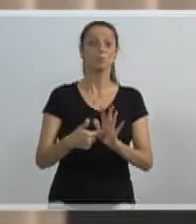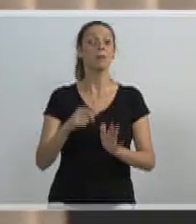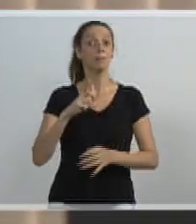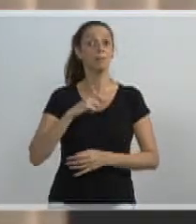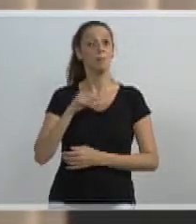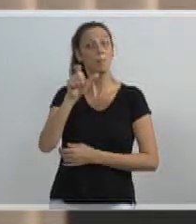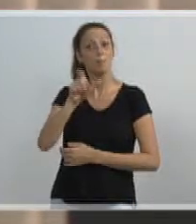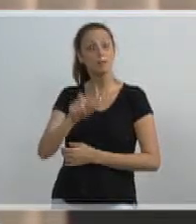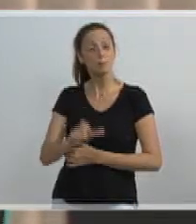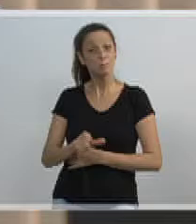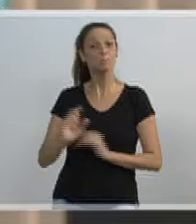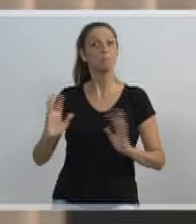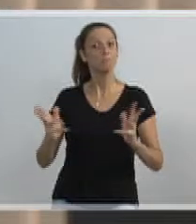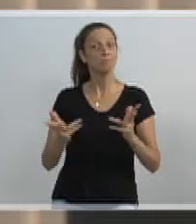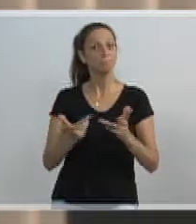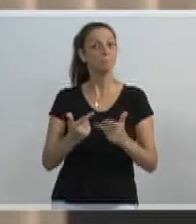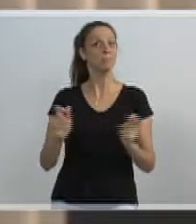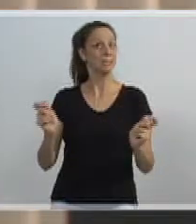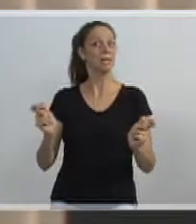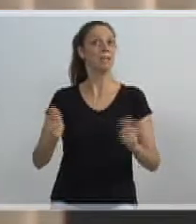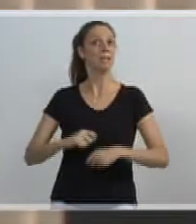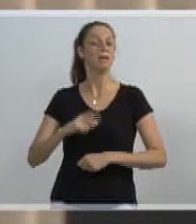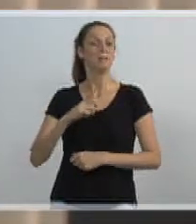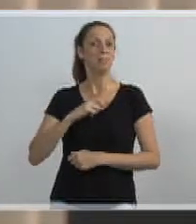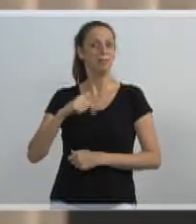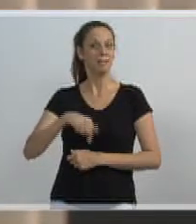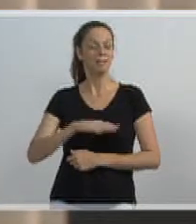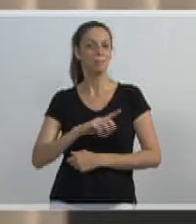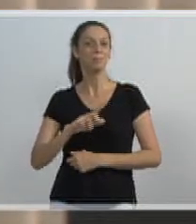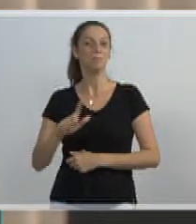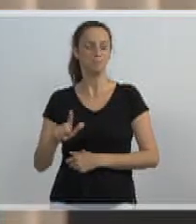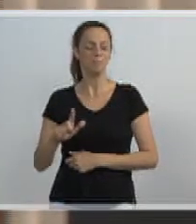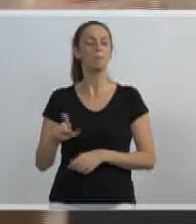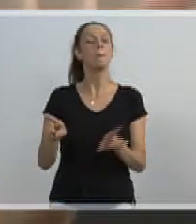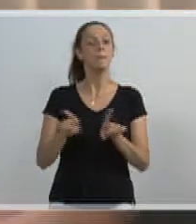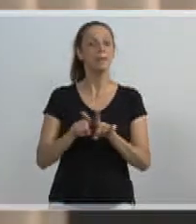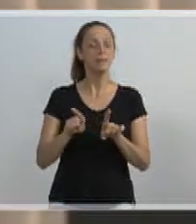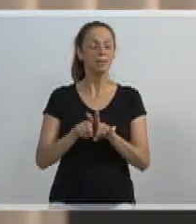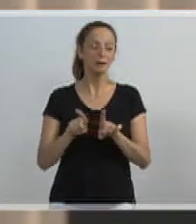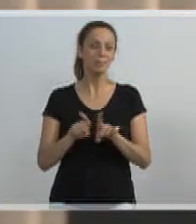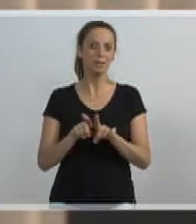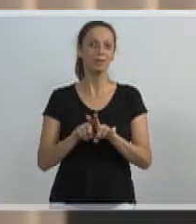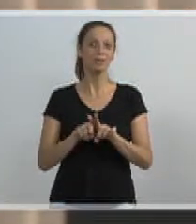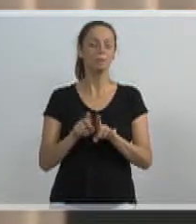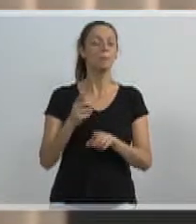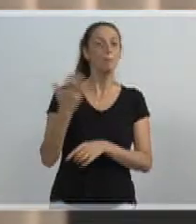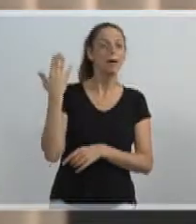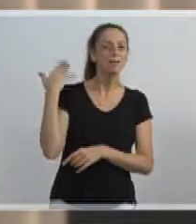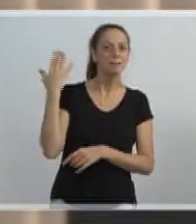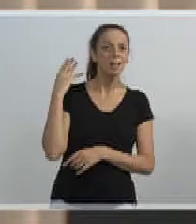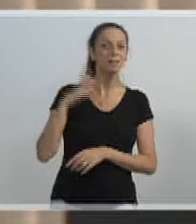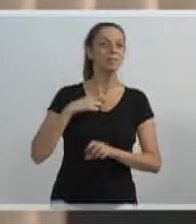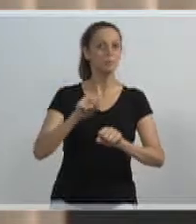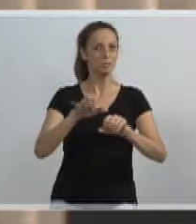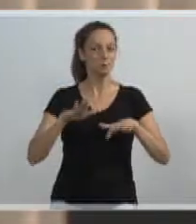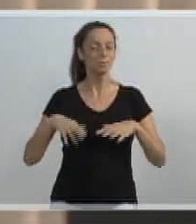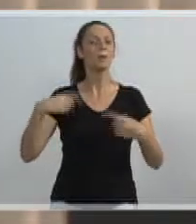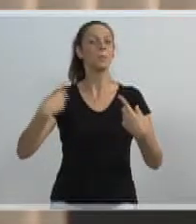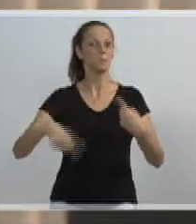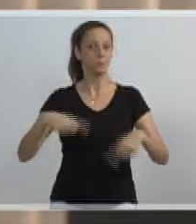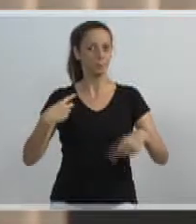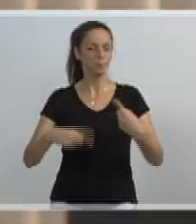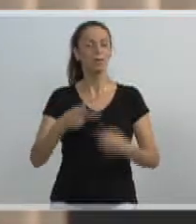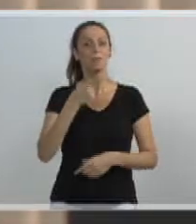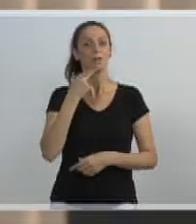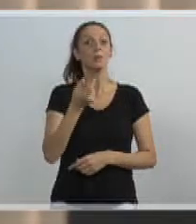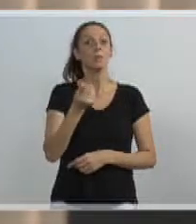nós temos em nossa cidade. É importante, nobre vereador, até um debate, numa sessão que eu fiz umas colocações, orçamento